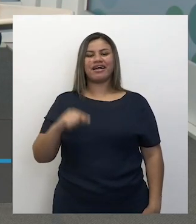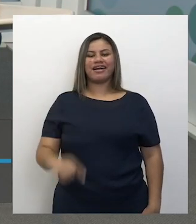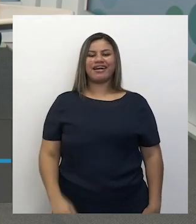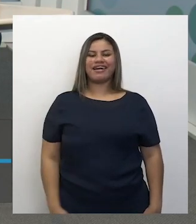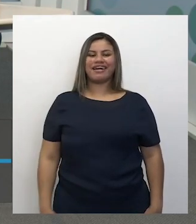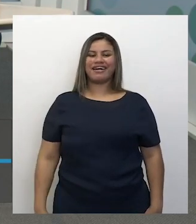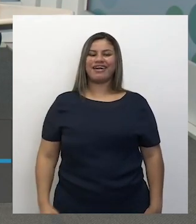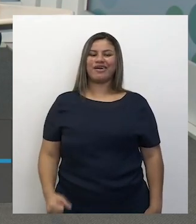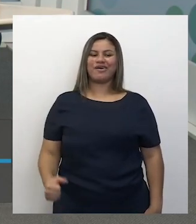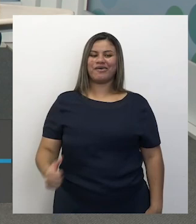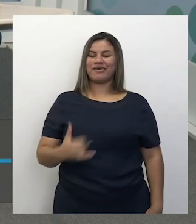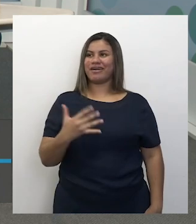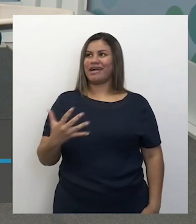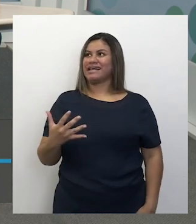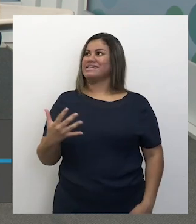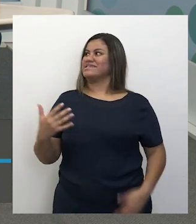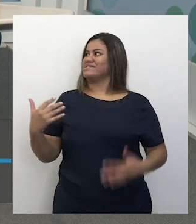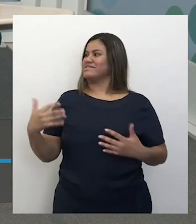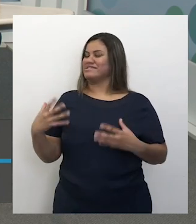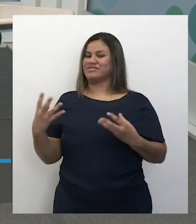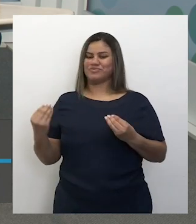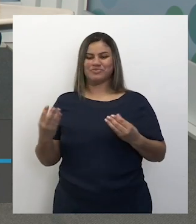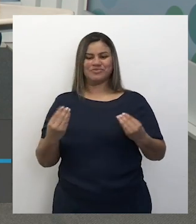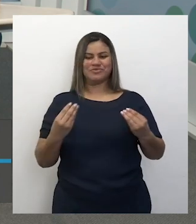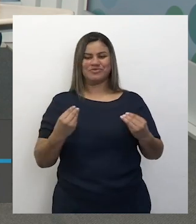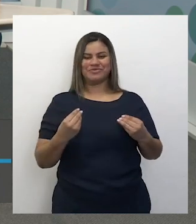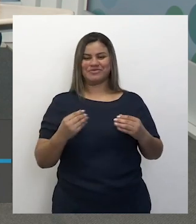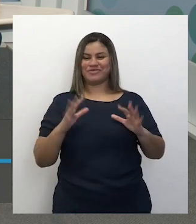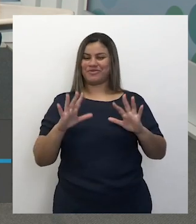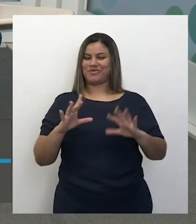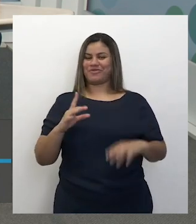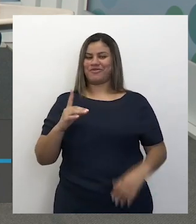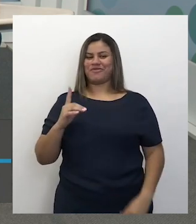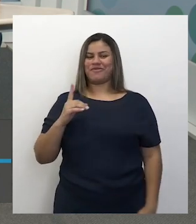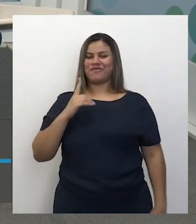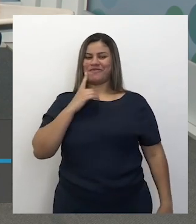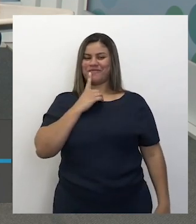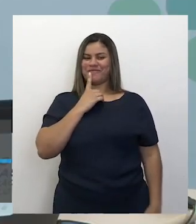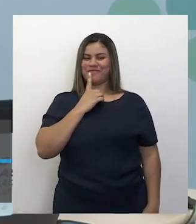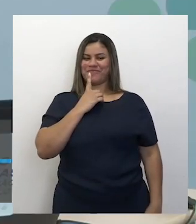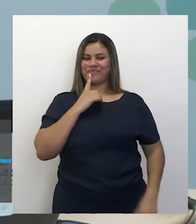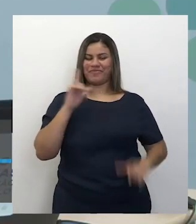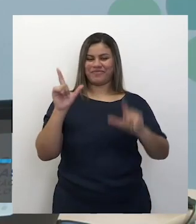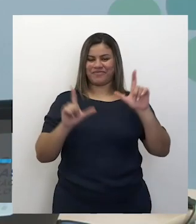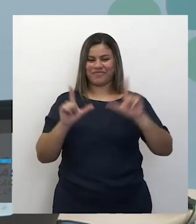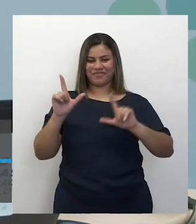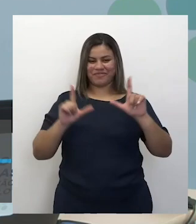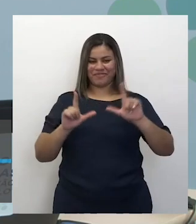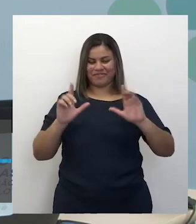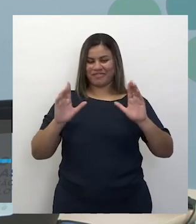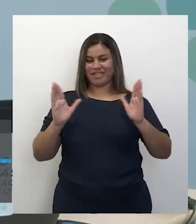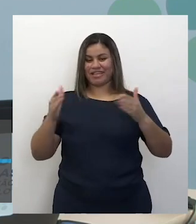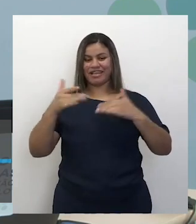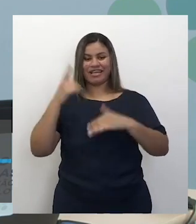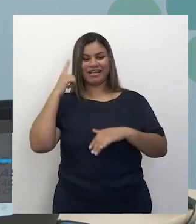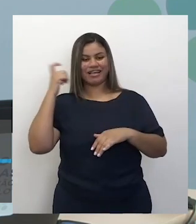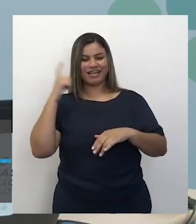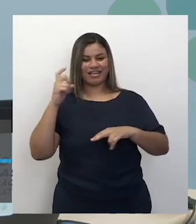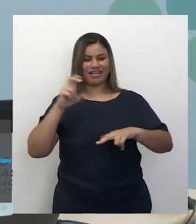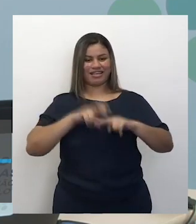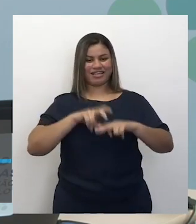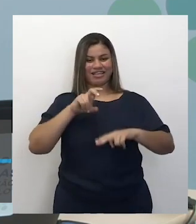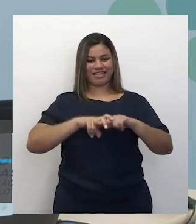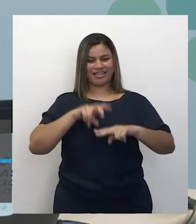Quantas coisas? Tem muita coisa. Tem a Conta, televisão, professor. tem a câmera. Vou dar 10 segundos. 10, as televisões, tem 9, a caixinha de som ali, tem a cadeira, 8,